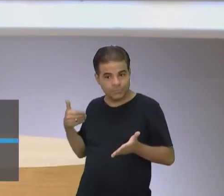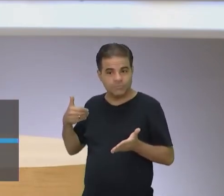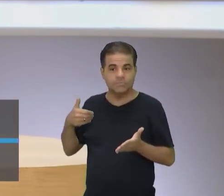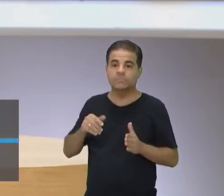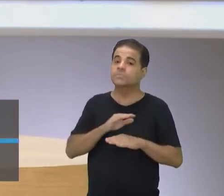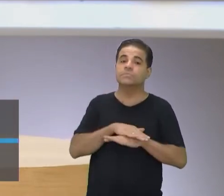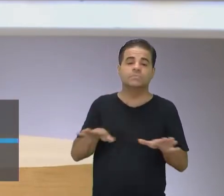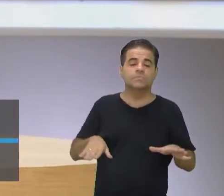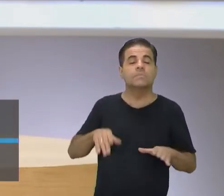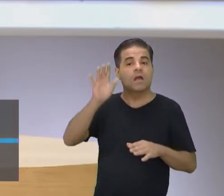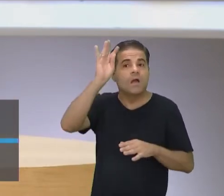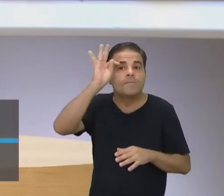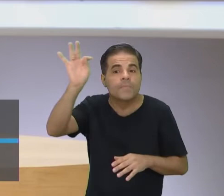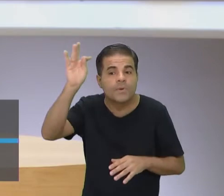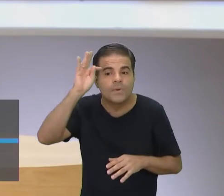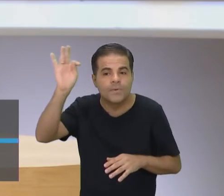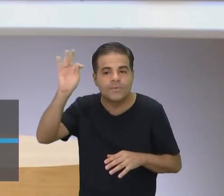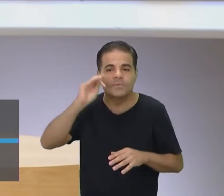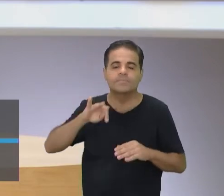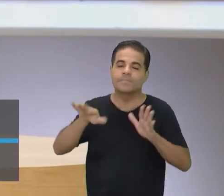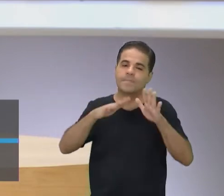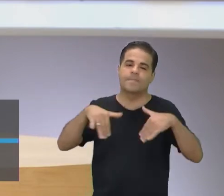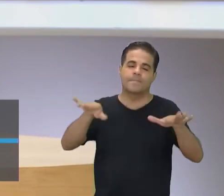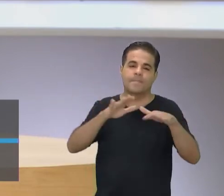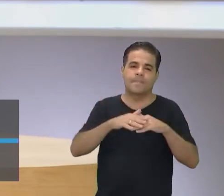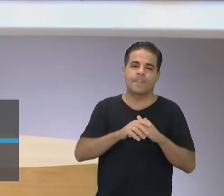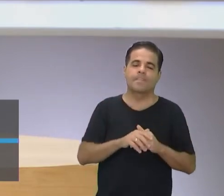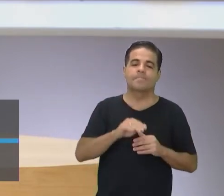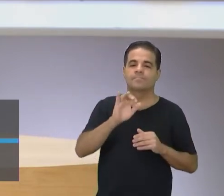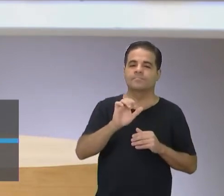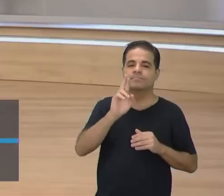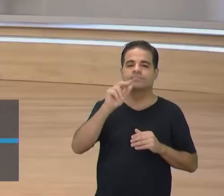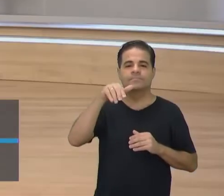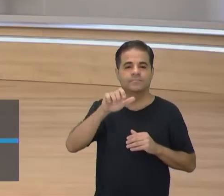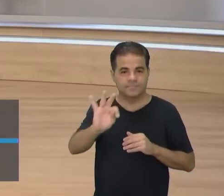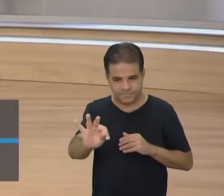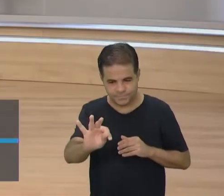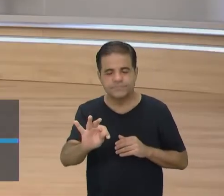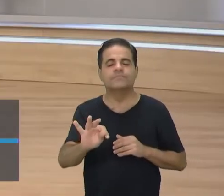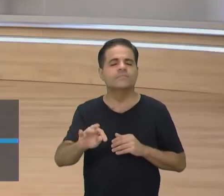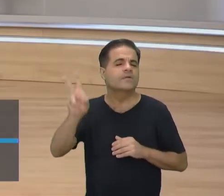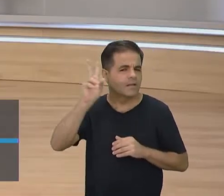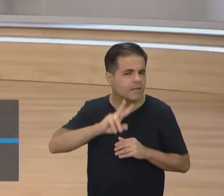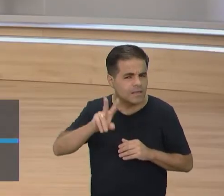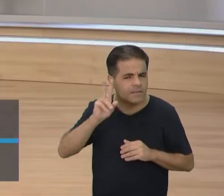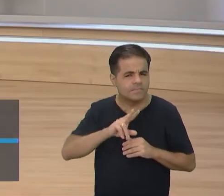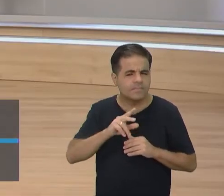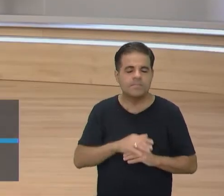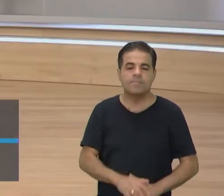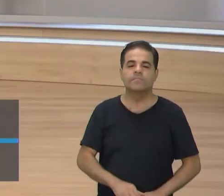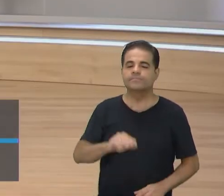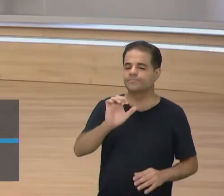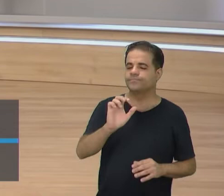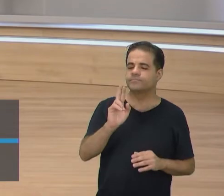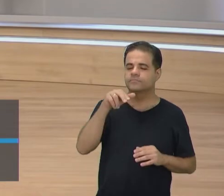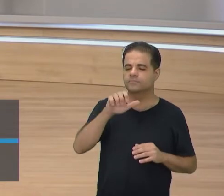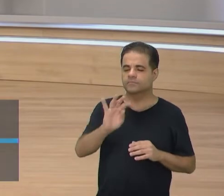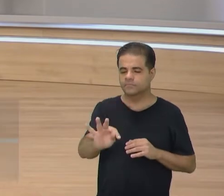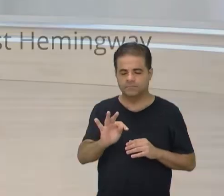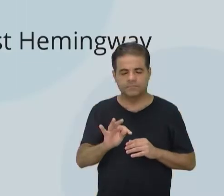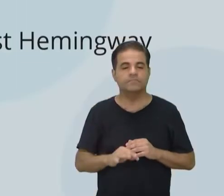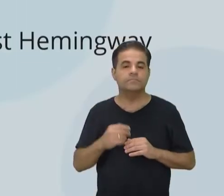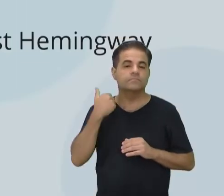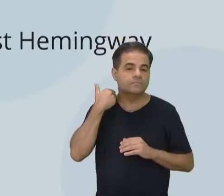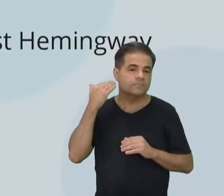ponta, que é a teoria do iceberg, né? Do Ernest... Como é que Hemingway, do Ernest Hemingway. Lê pra gente, Mauro, que eu li. O Ernest Hemingway dizia o